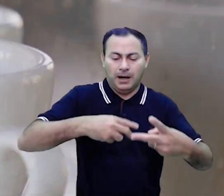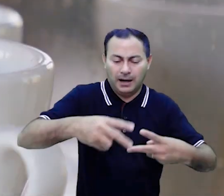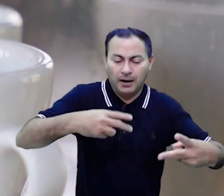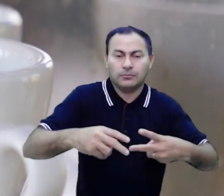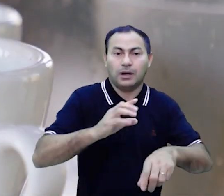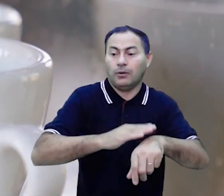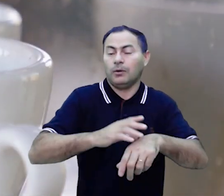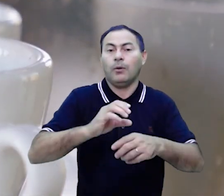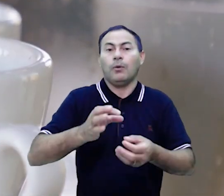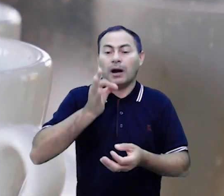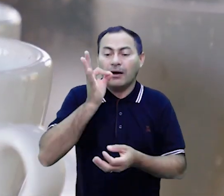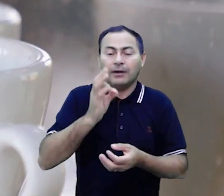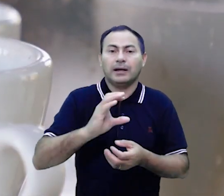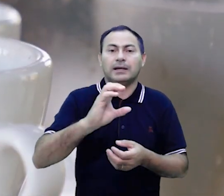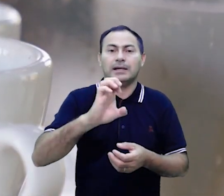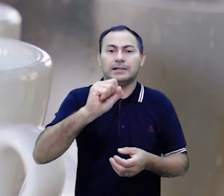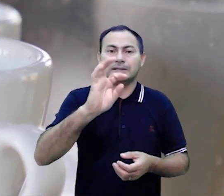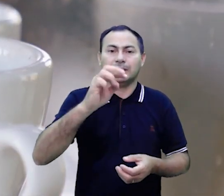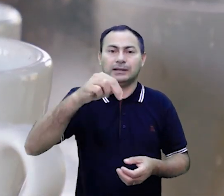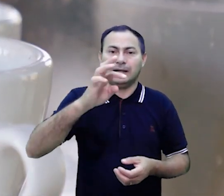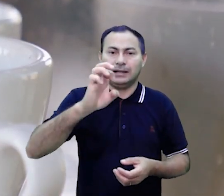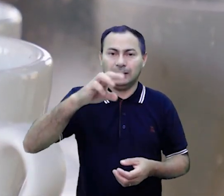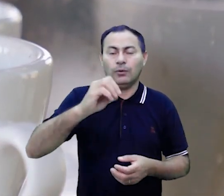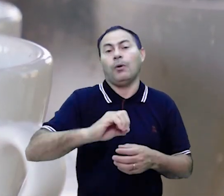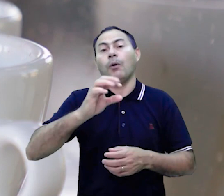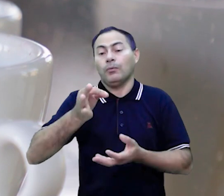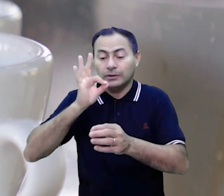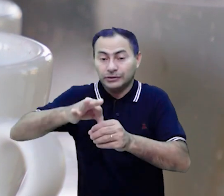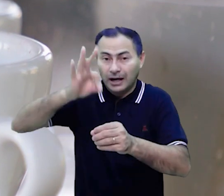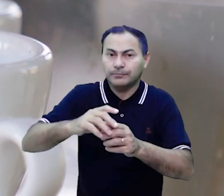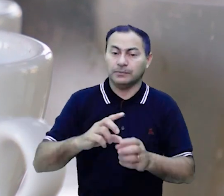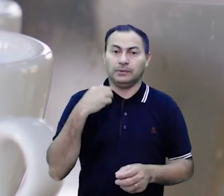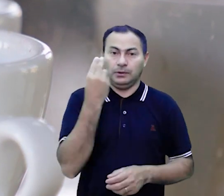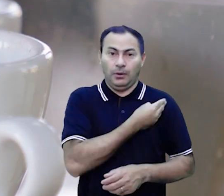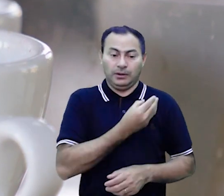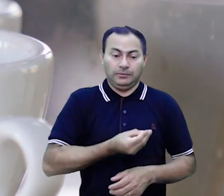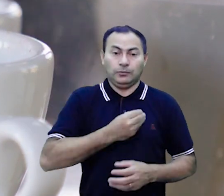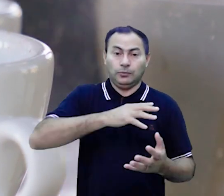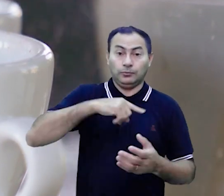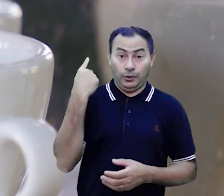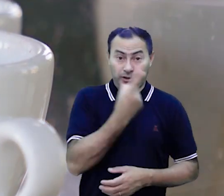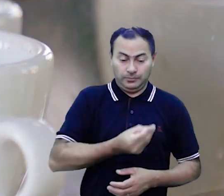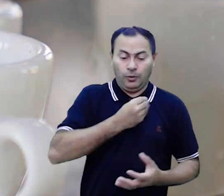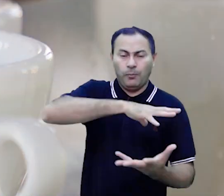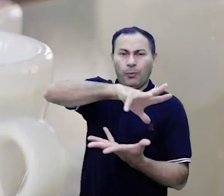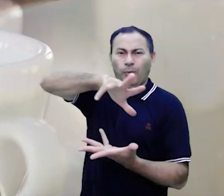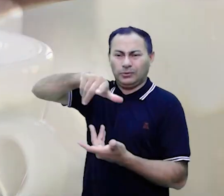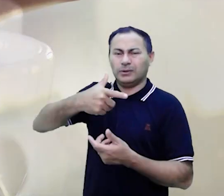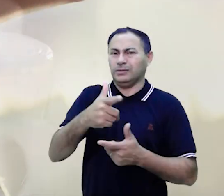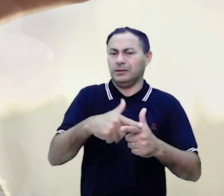macarrão instantâneo, ou café instantâneo, ou chá instantâneo. Vivemos num mundo muito impaciente, não é